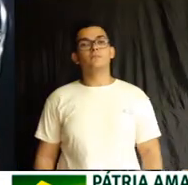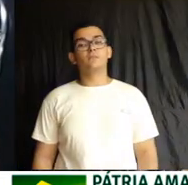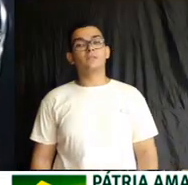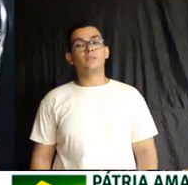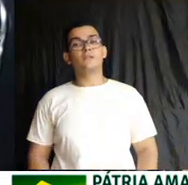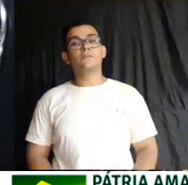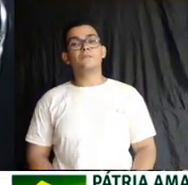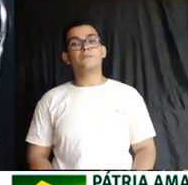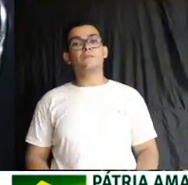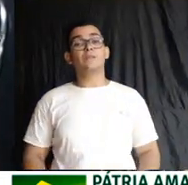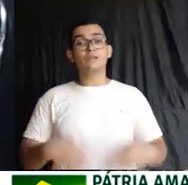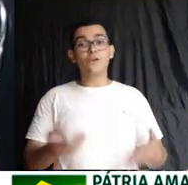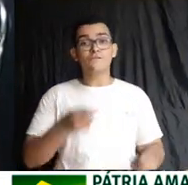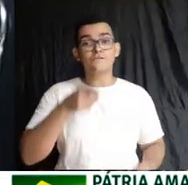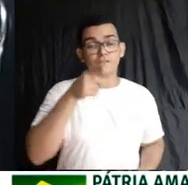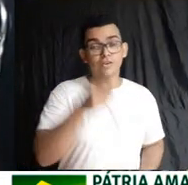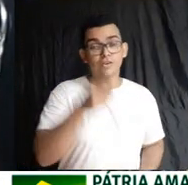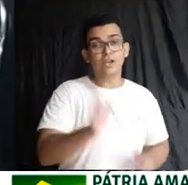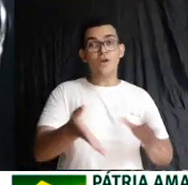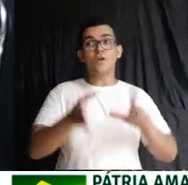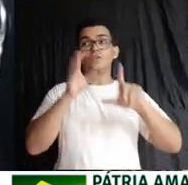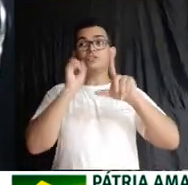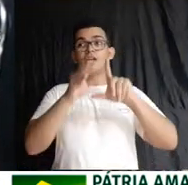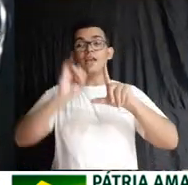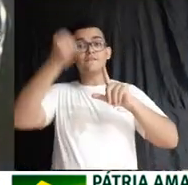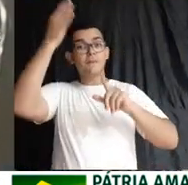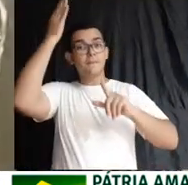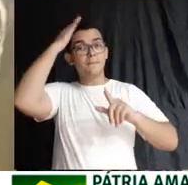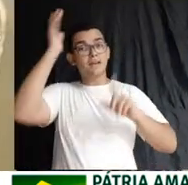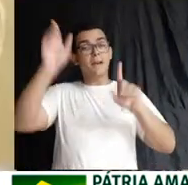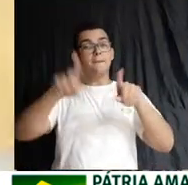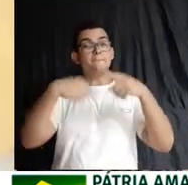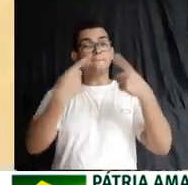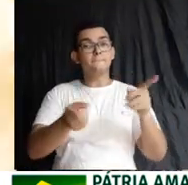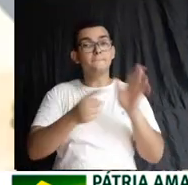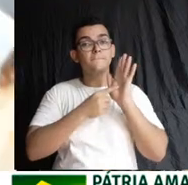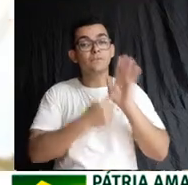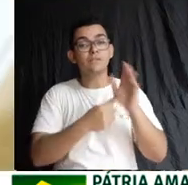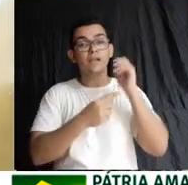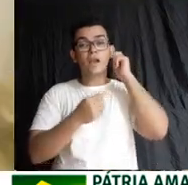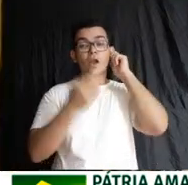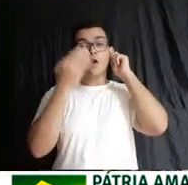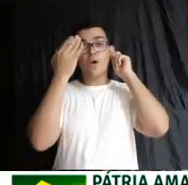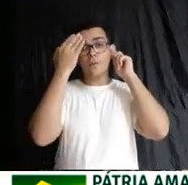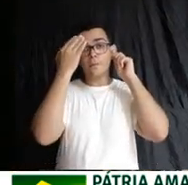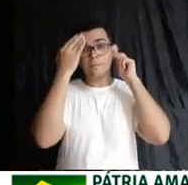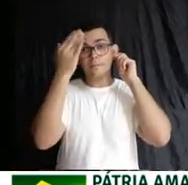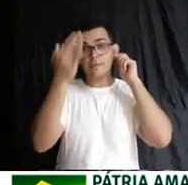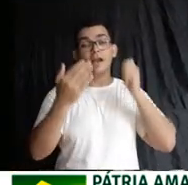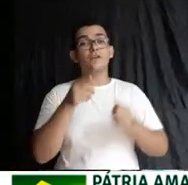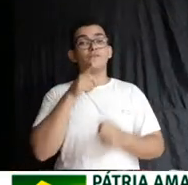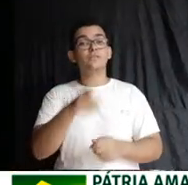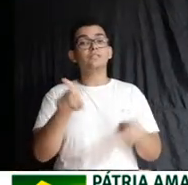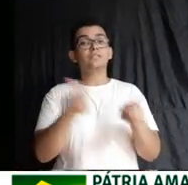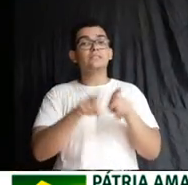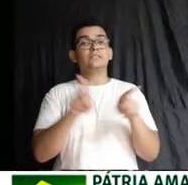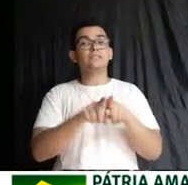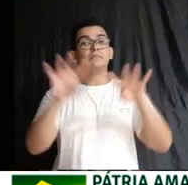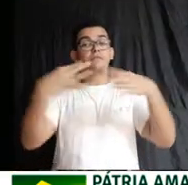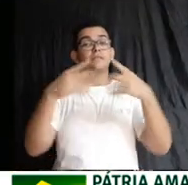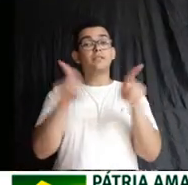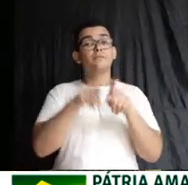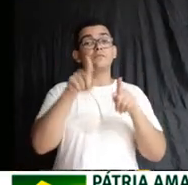Você está na live de Paraná Música Mostra. Muito obrigado pela sua audiência, obrigado por você estar assistindo e também compartilhando.